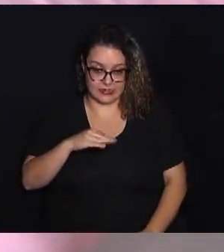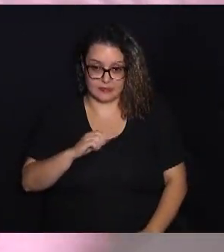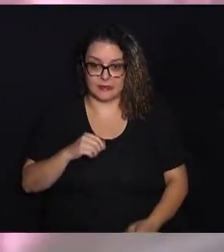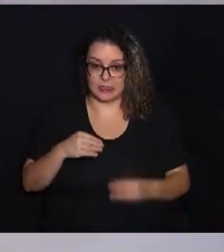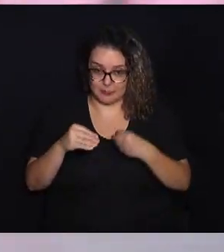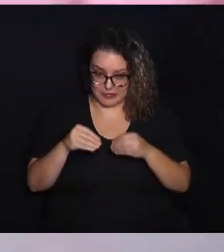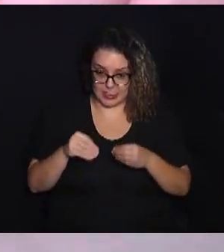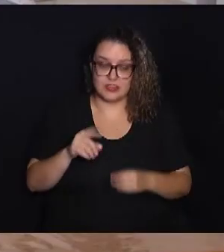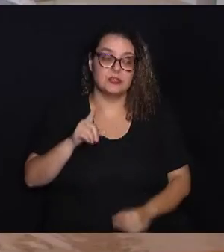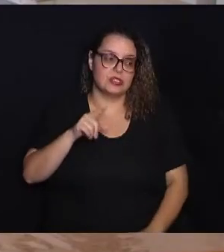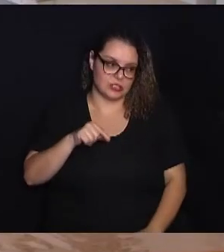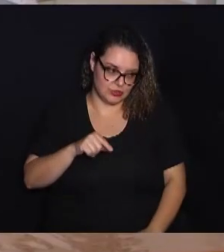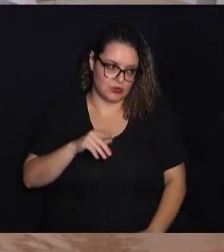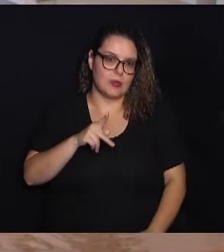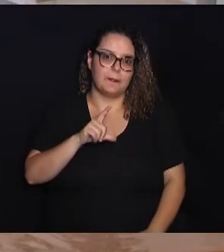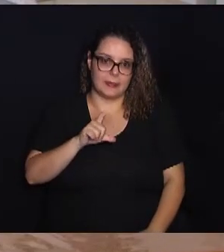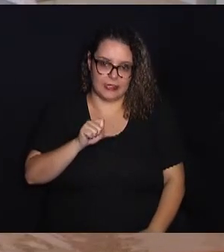já ajuda um pouco.